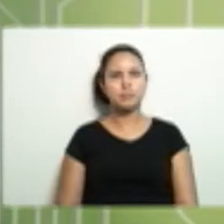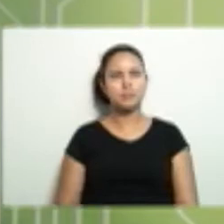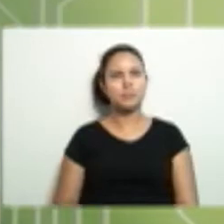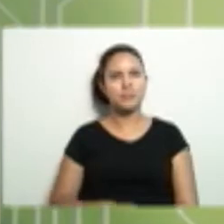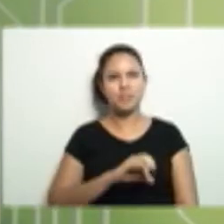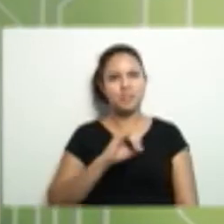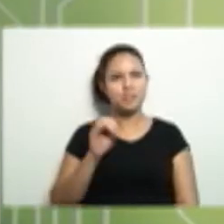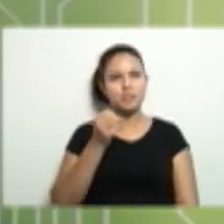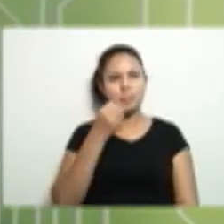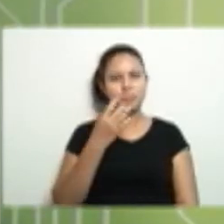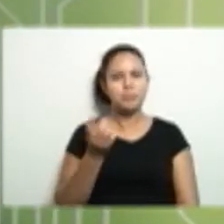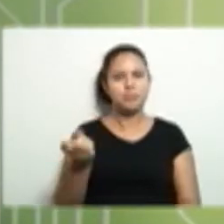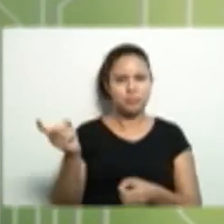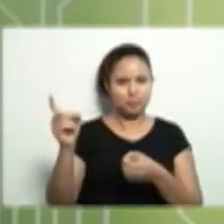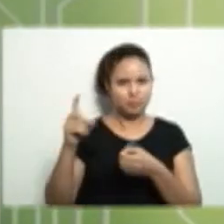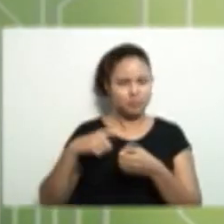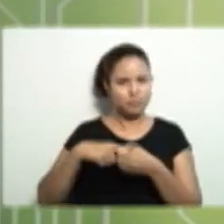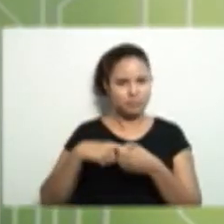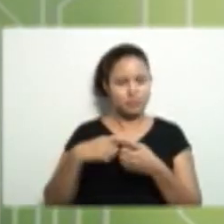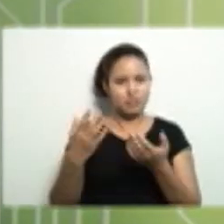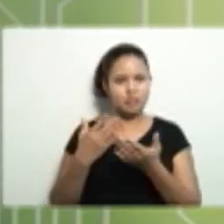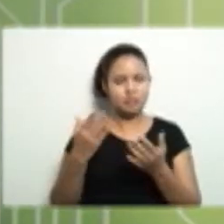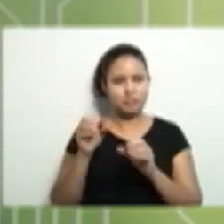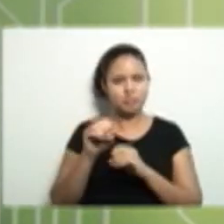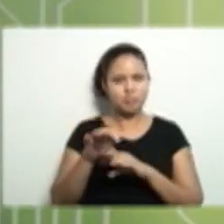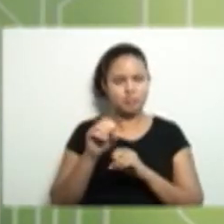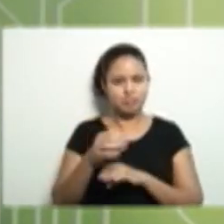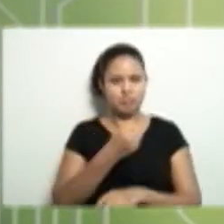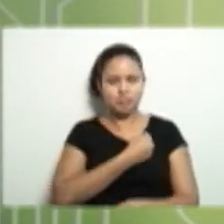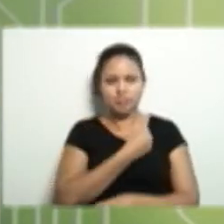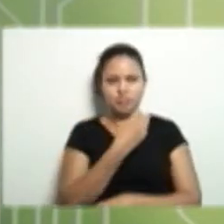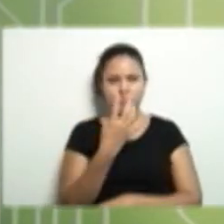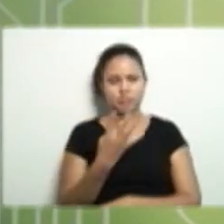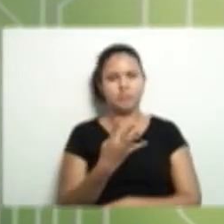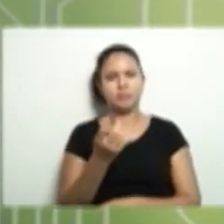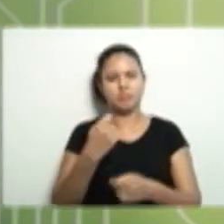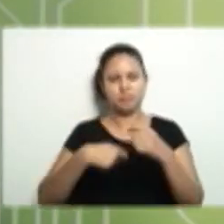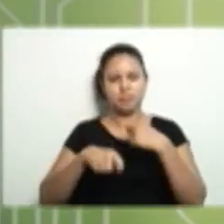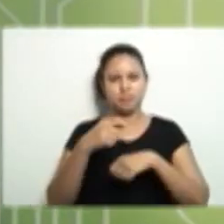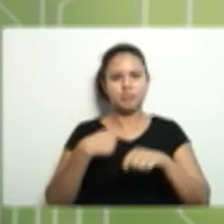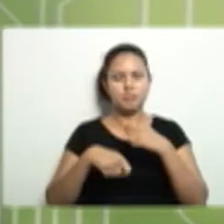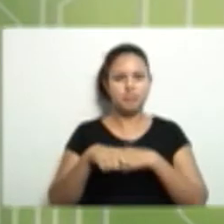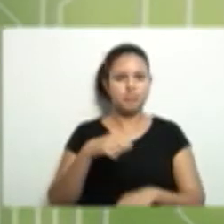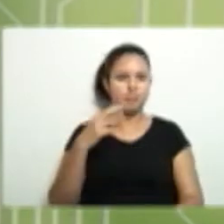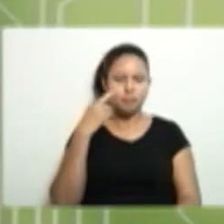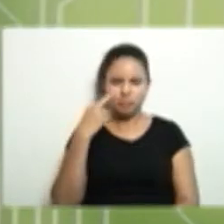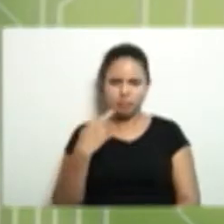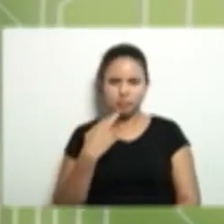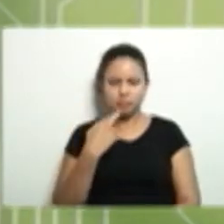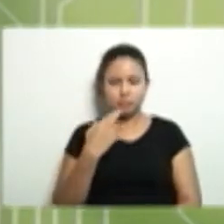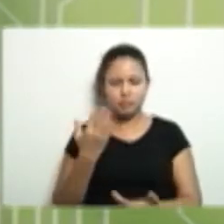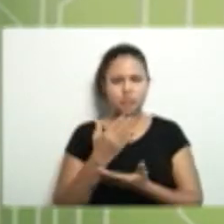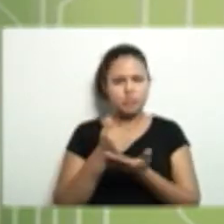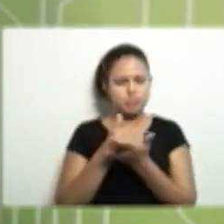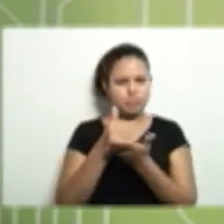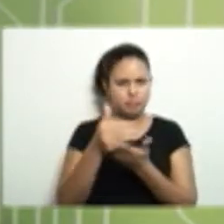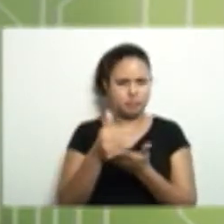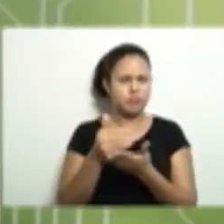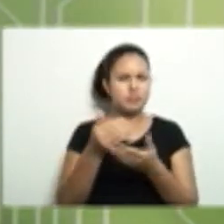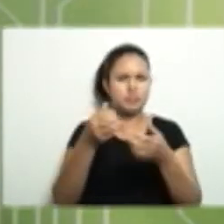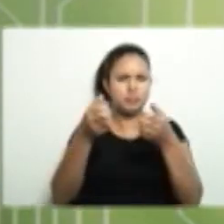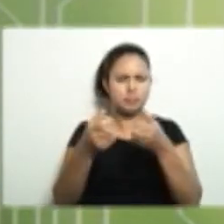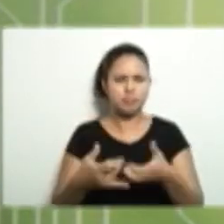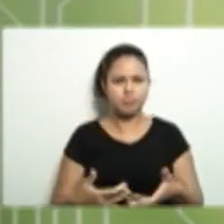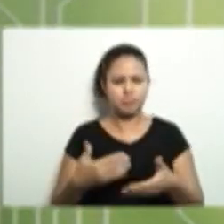Olá, estamos de volta. Essa aqui é a nossa quarta aula da disciplina de Economia Regional. No começo da aula de hoje, nós falamos um pouco